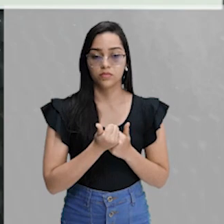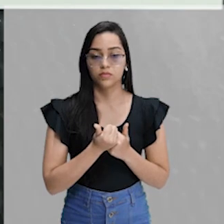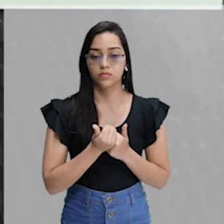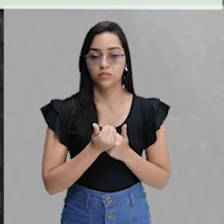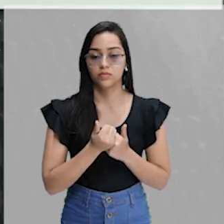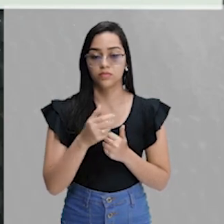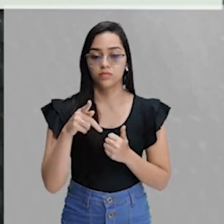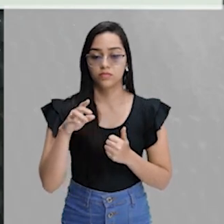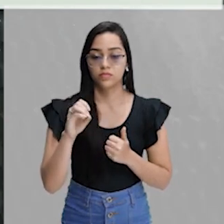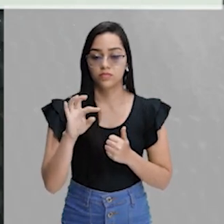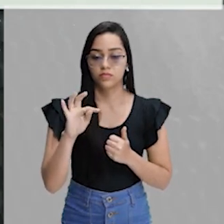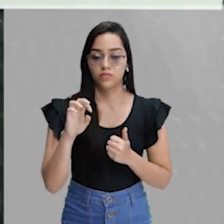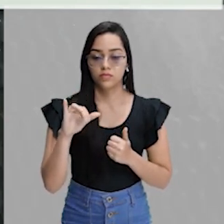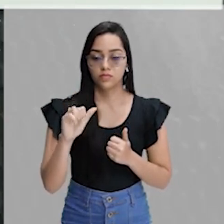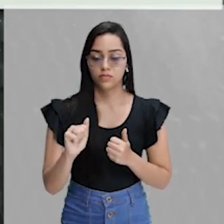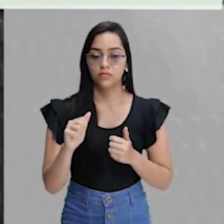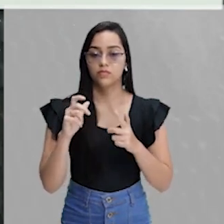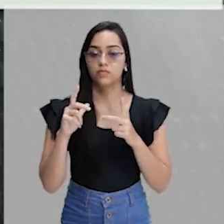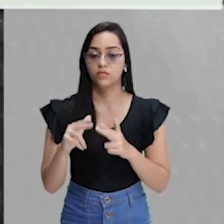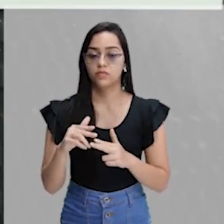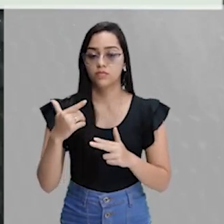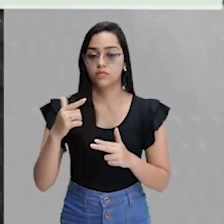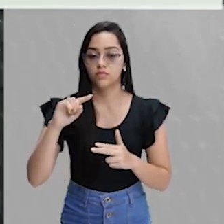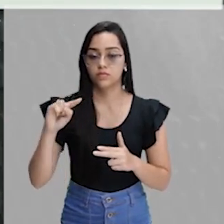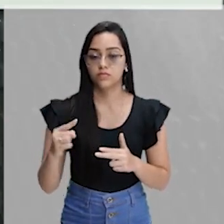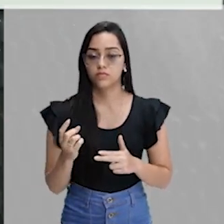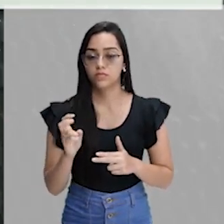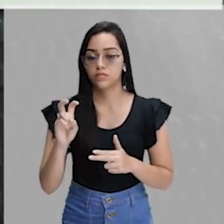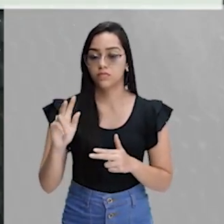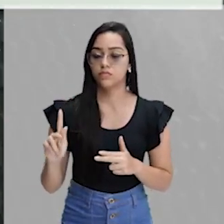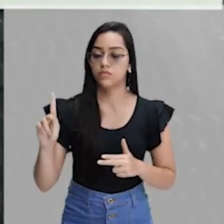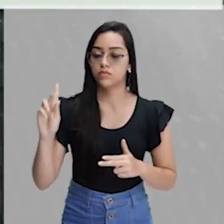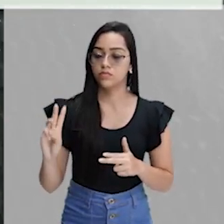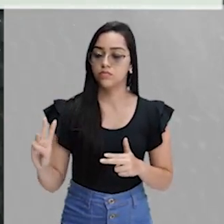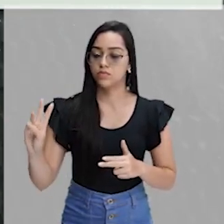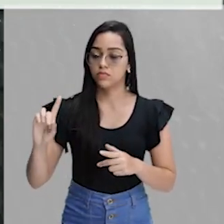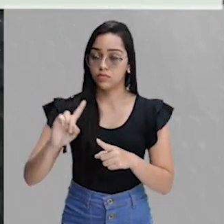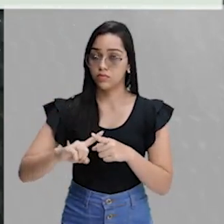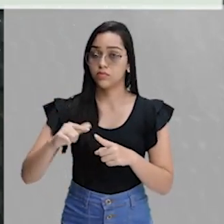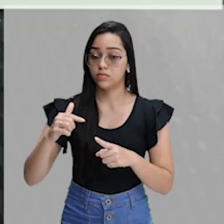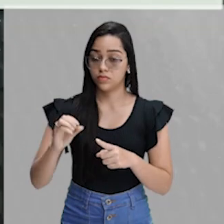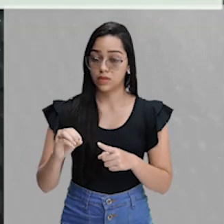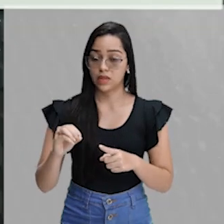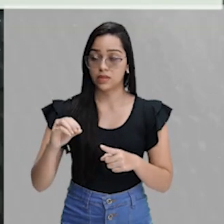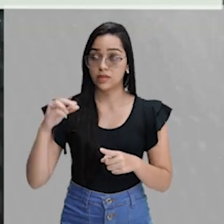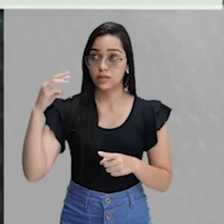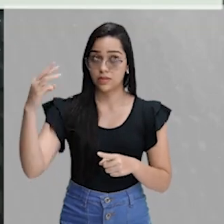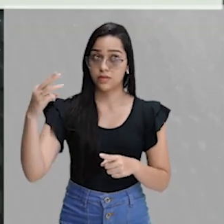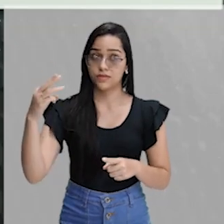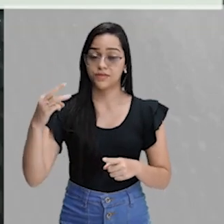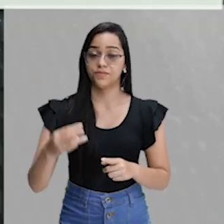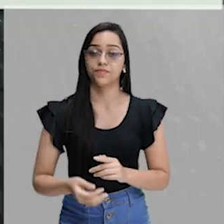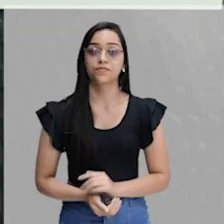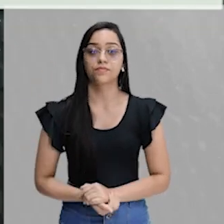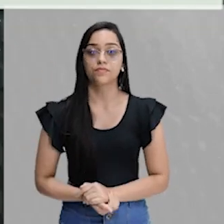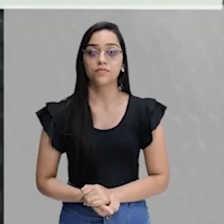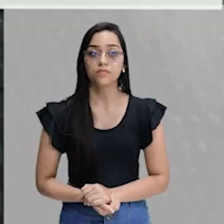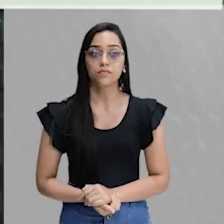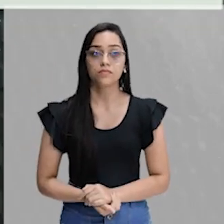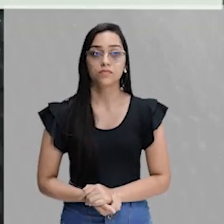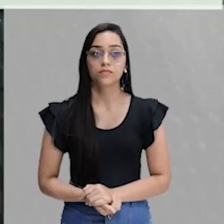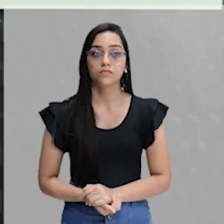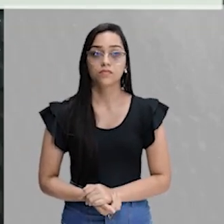A potência é 2,5 vezes 10 elevado à terceira.